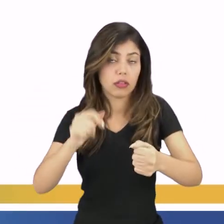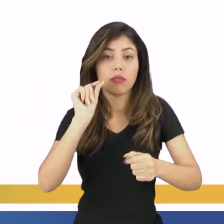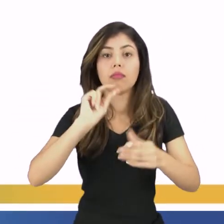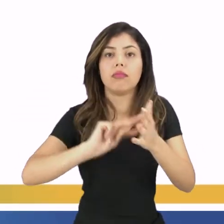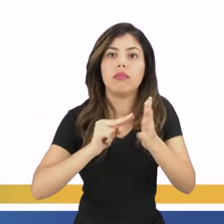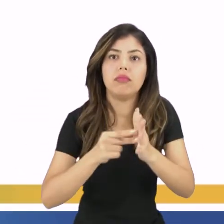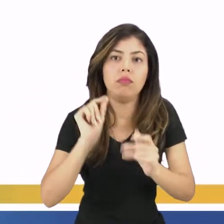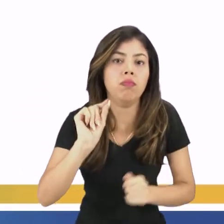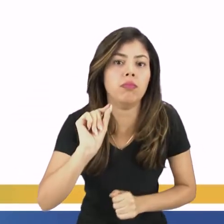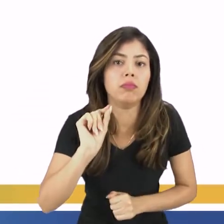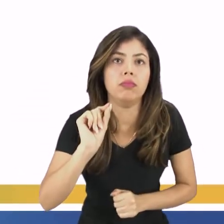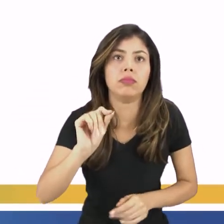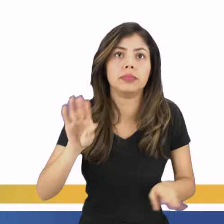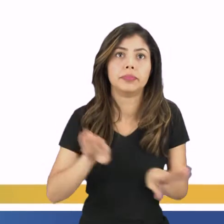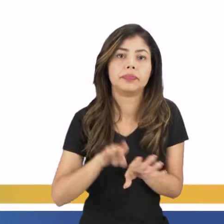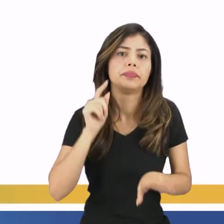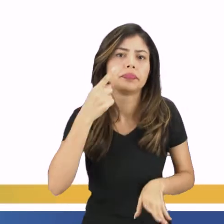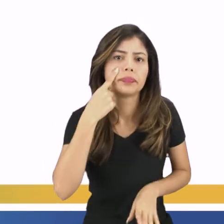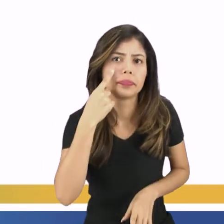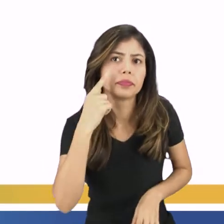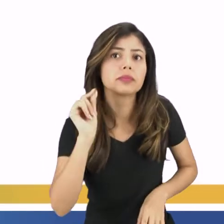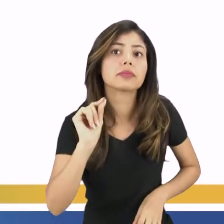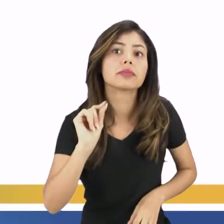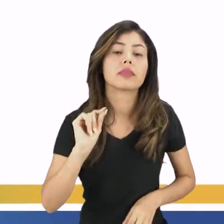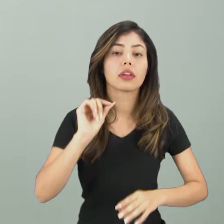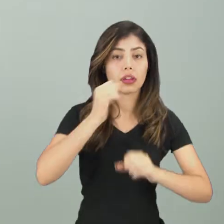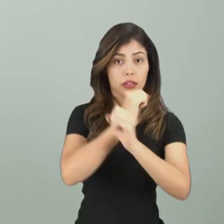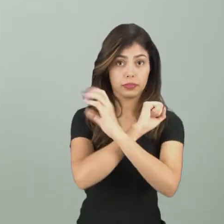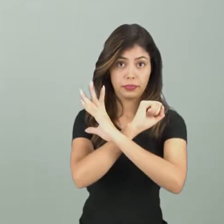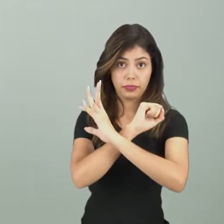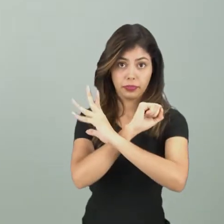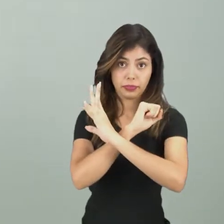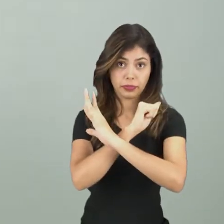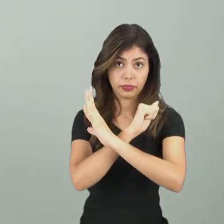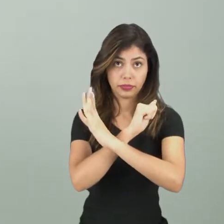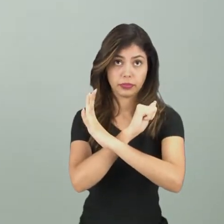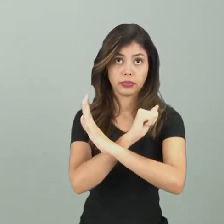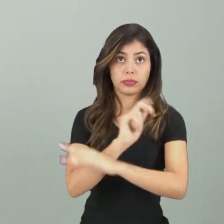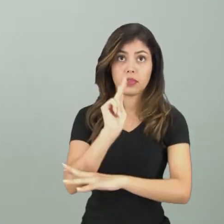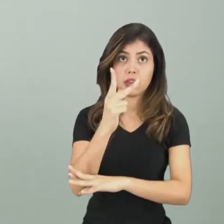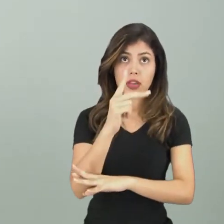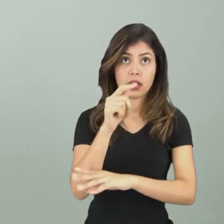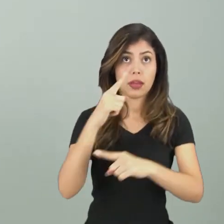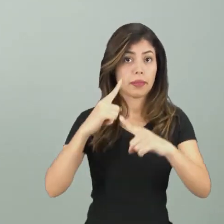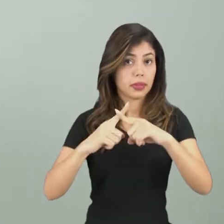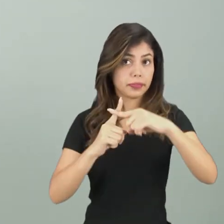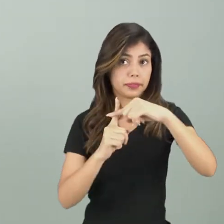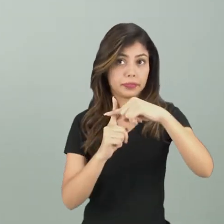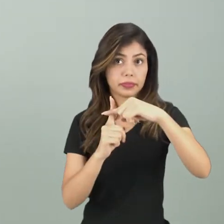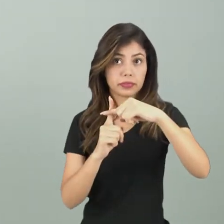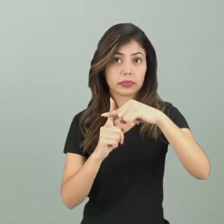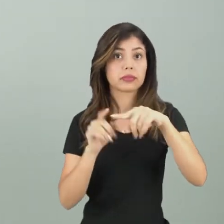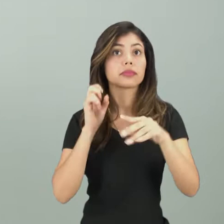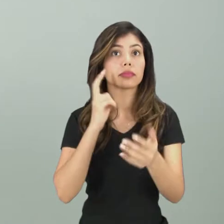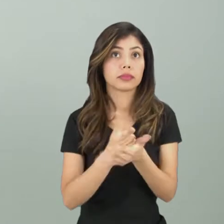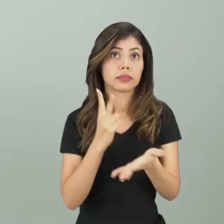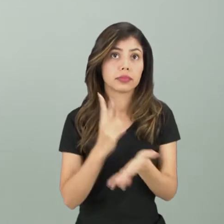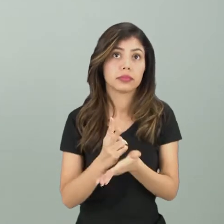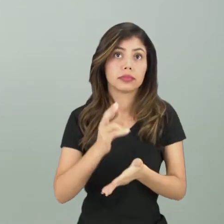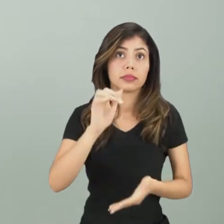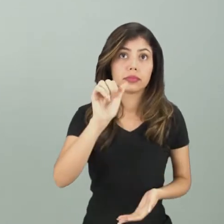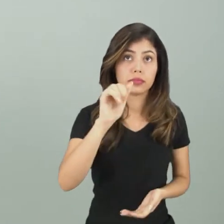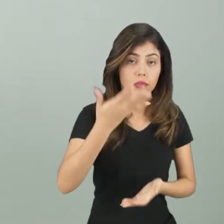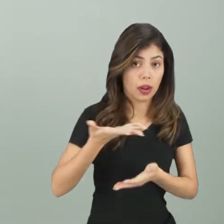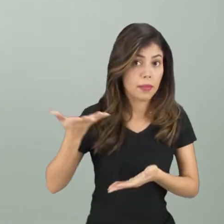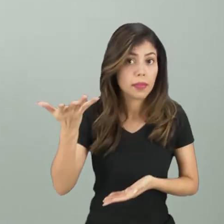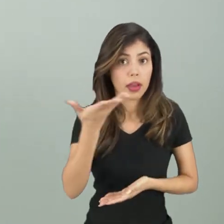isso? Então, o que a gente viu? Então, um ácido vai liberar H+, sempre em meio aquoso. Uma